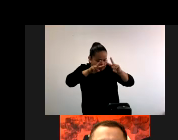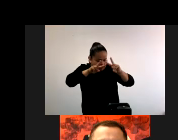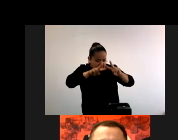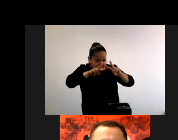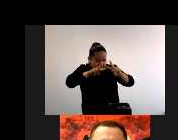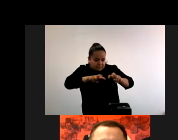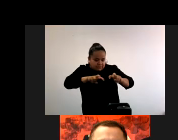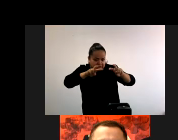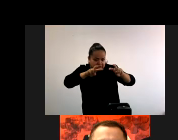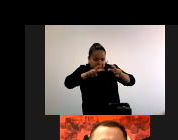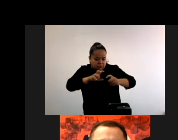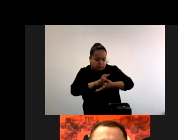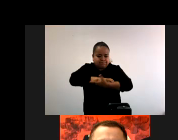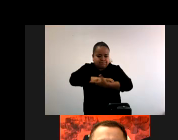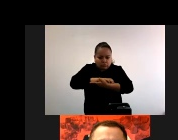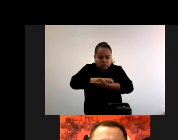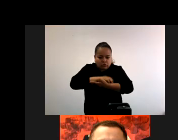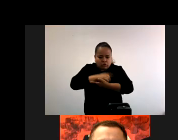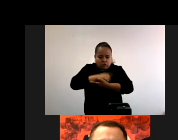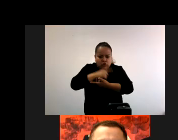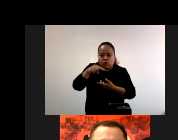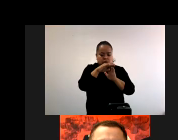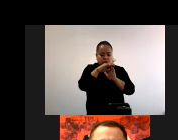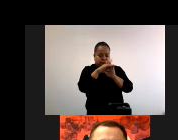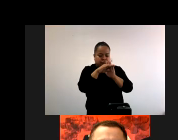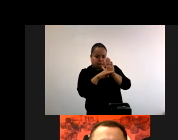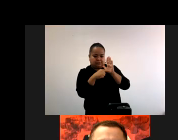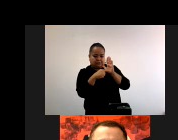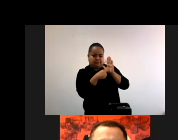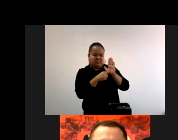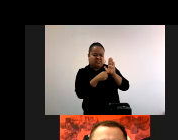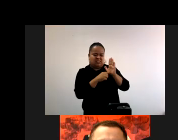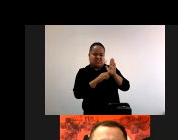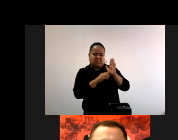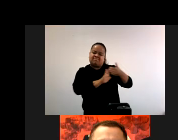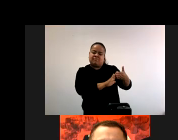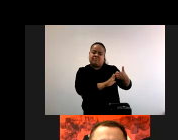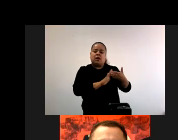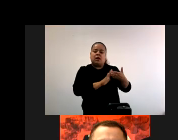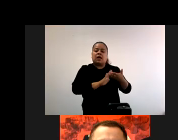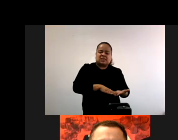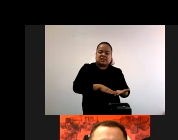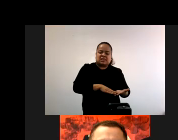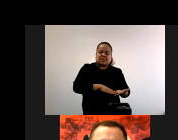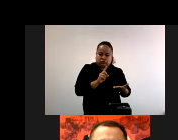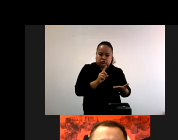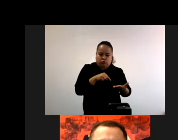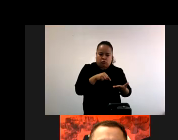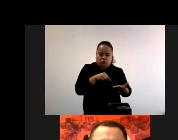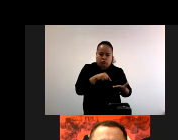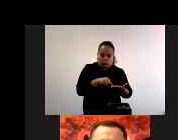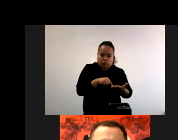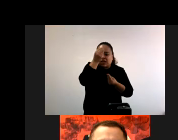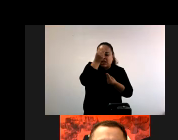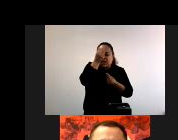alianças com este grupo e trabalhar para a redução de estigmas. O que nós fizemos? Demos informação precisa do que está e o que não